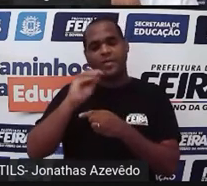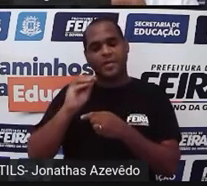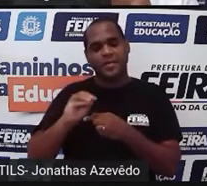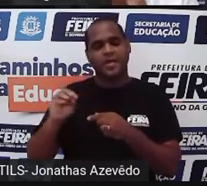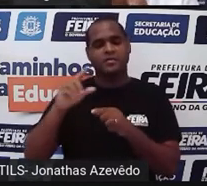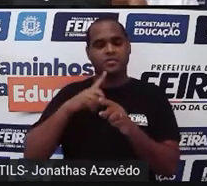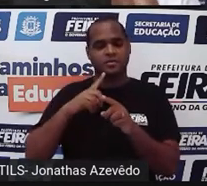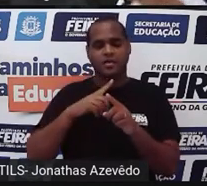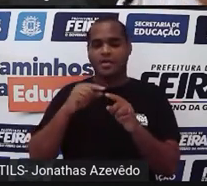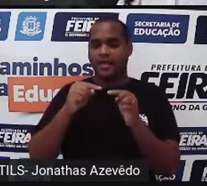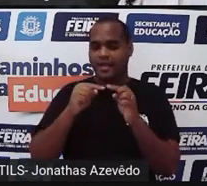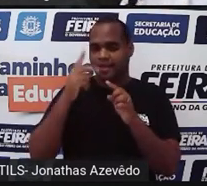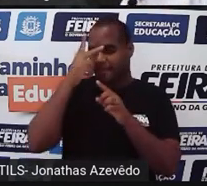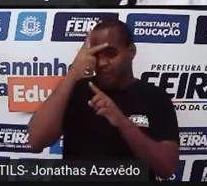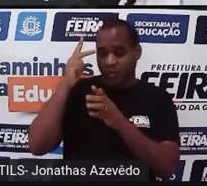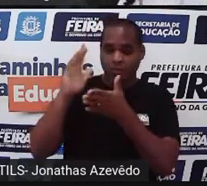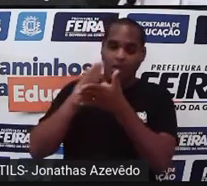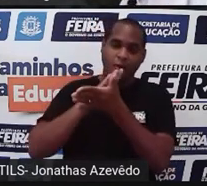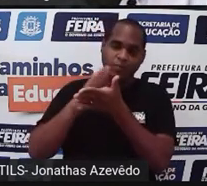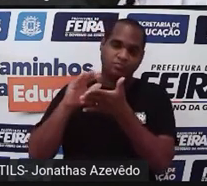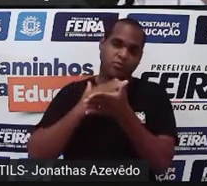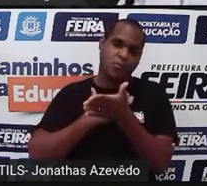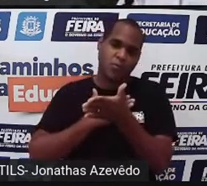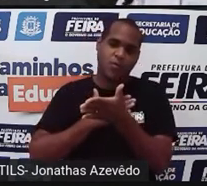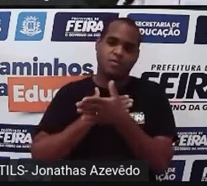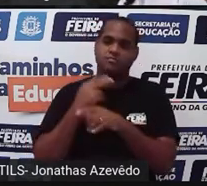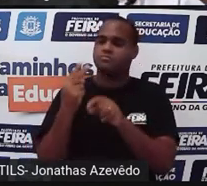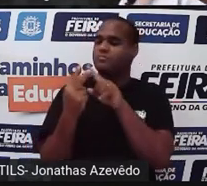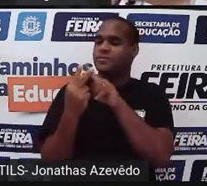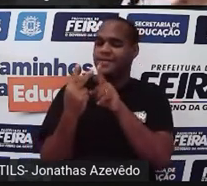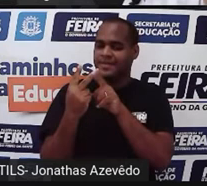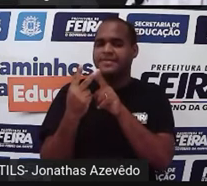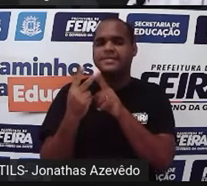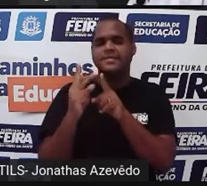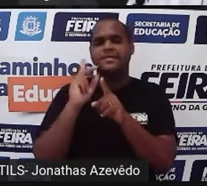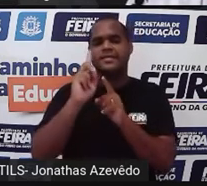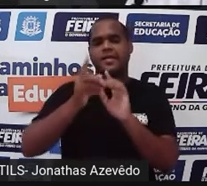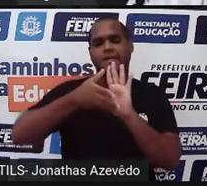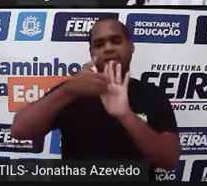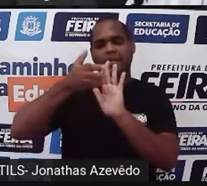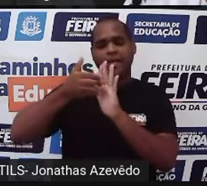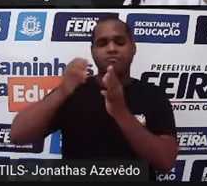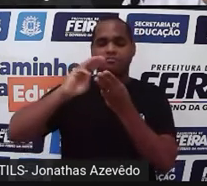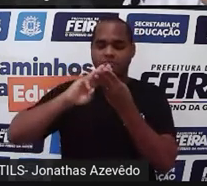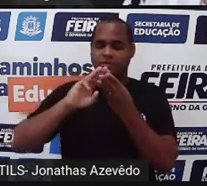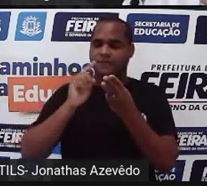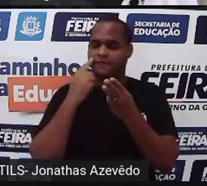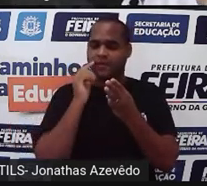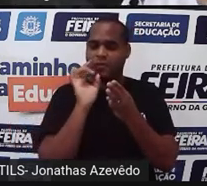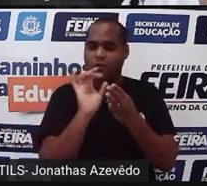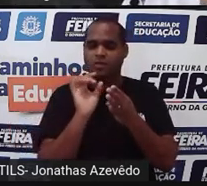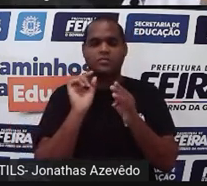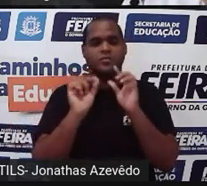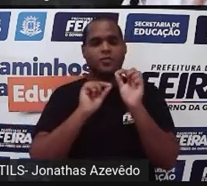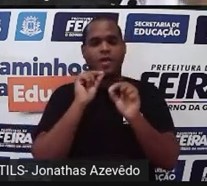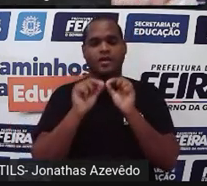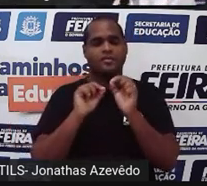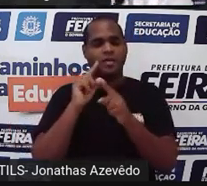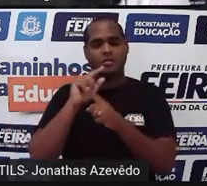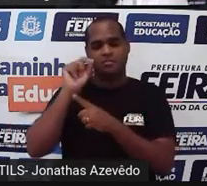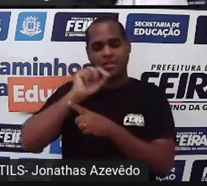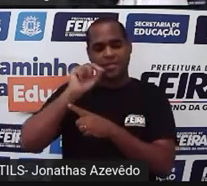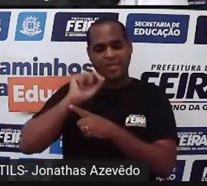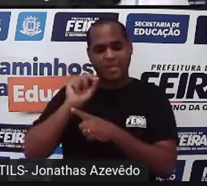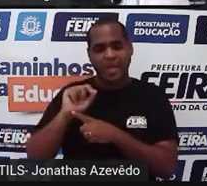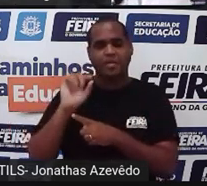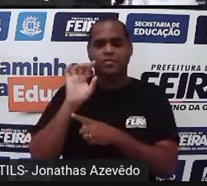o espaço que tem as pessoas que gostam dos dois. Porque se eu tiro de matemática, veja que fica aquele espaço pintado dentro de história.